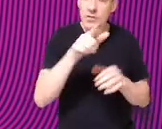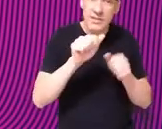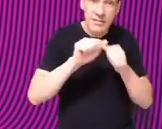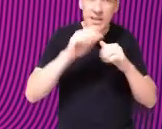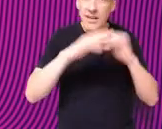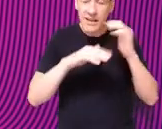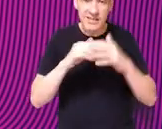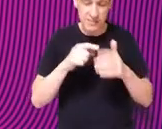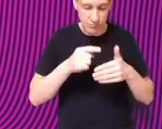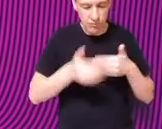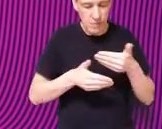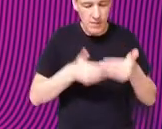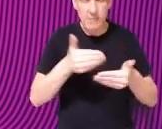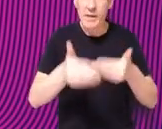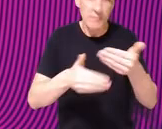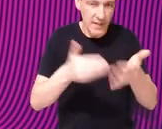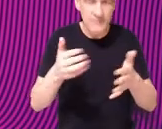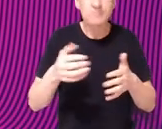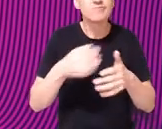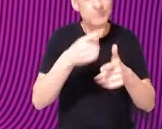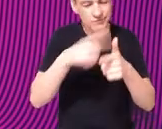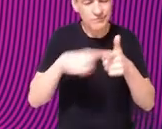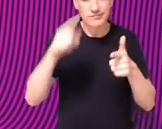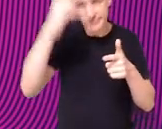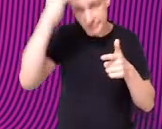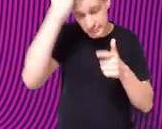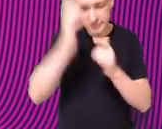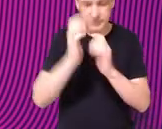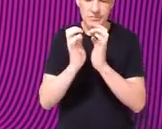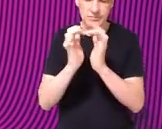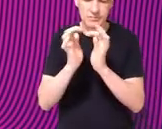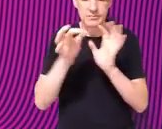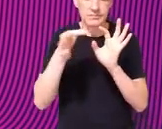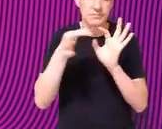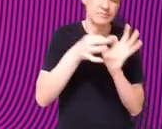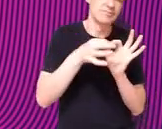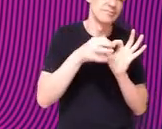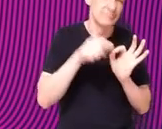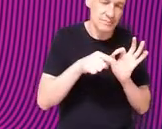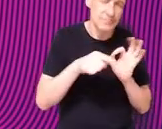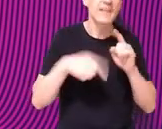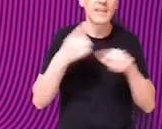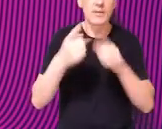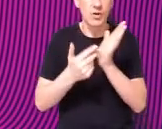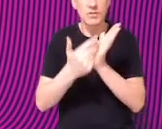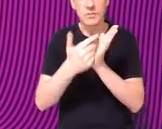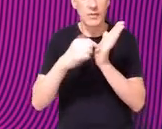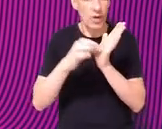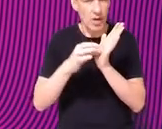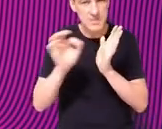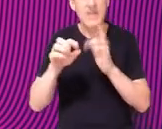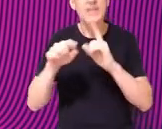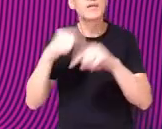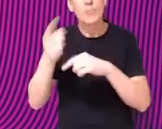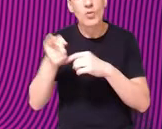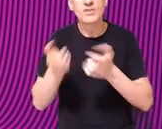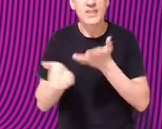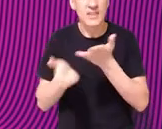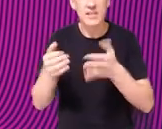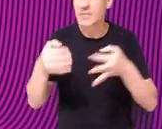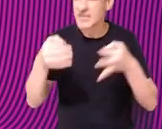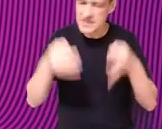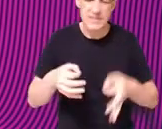dano neurológico, que aí evoluiu, foi para a biópsia e depois para o tratamento adequado, mas naqueles